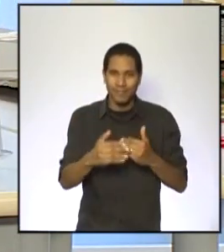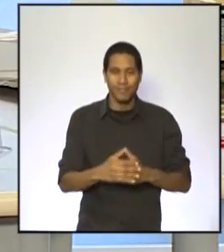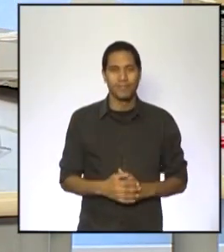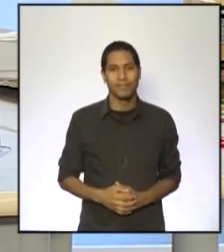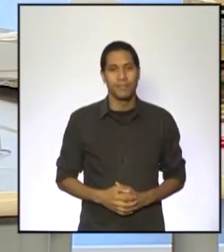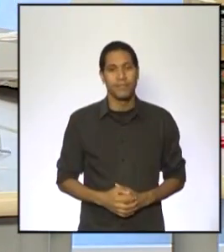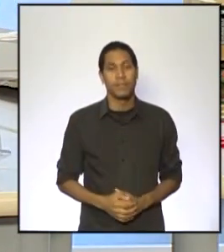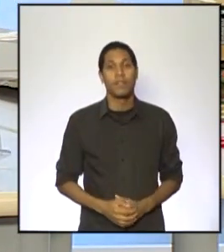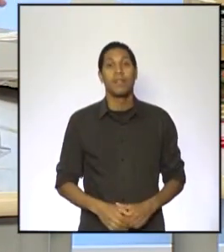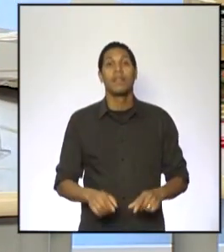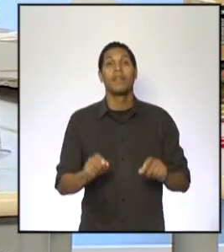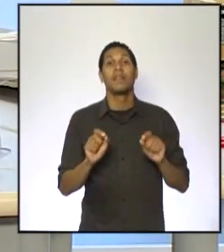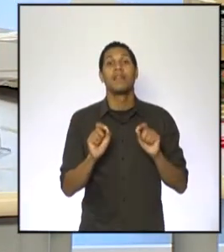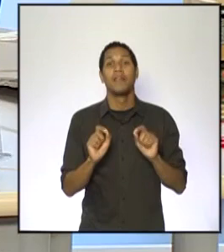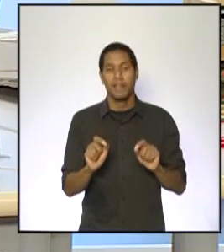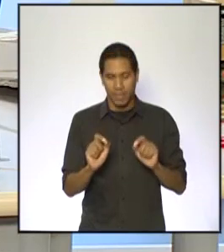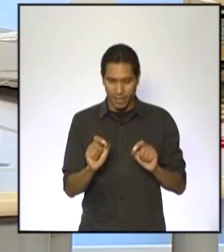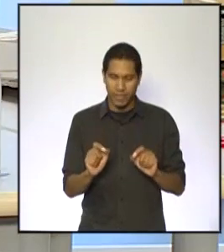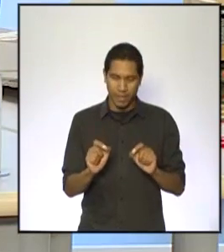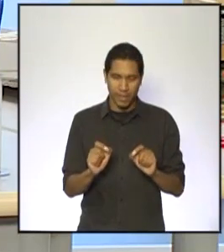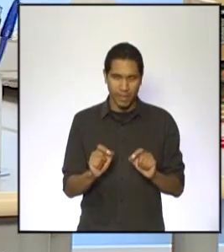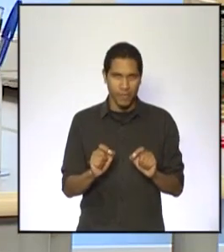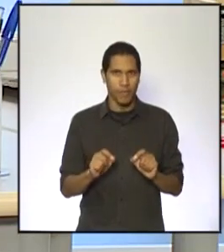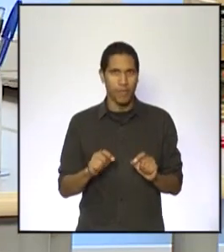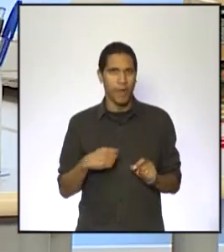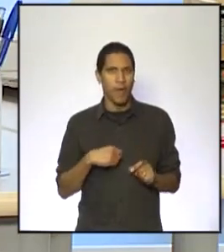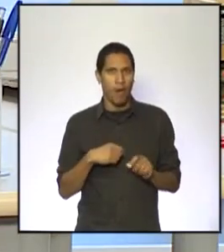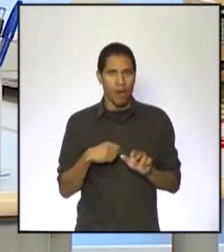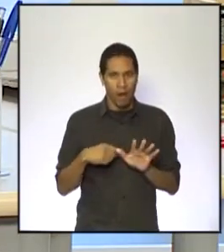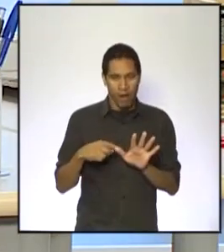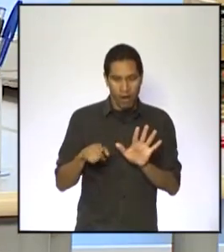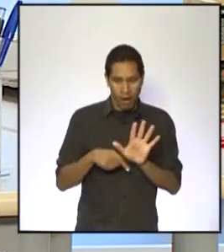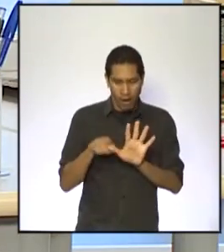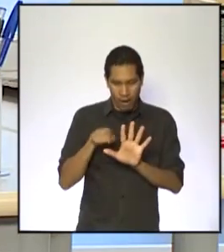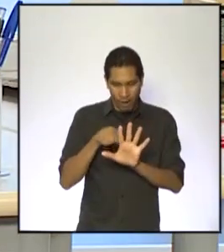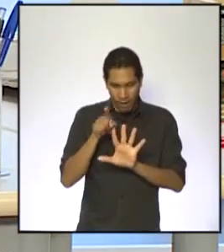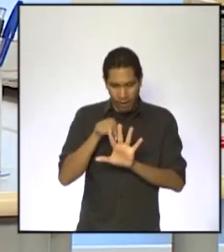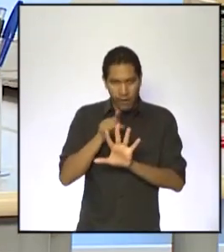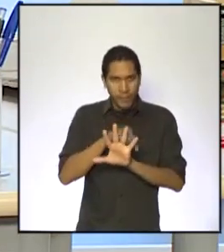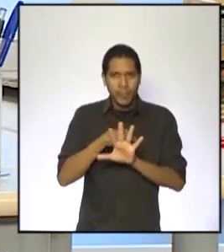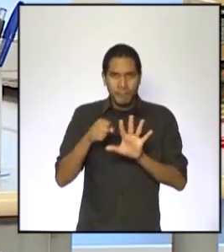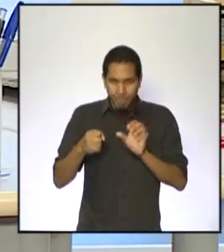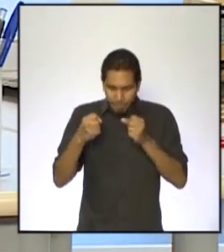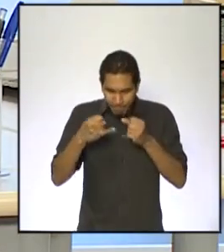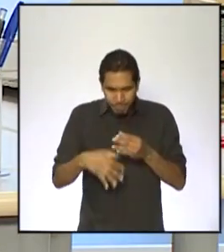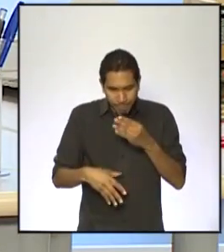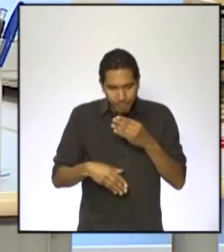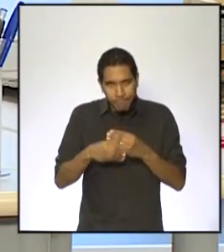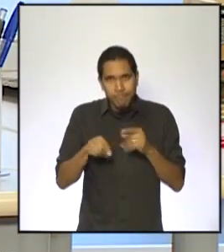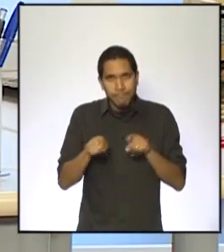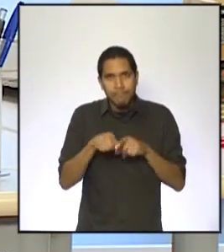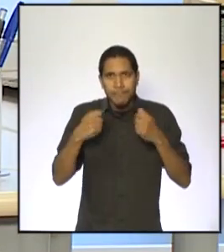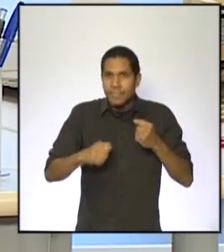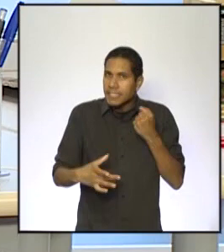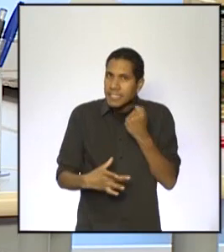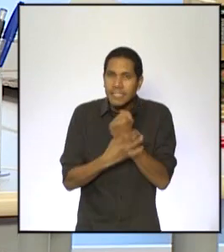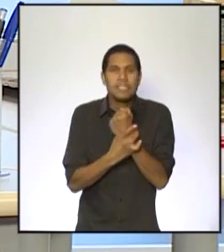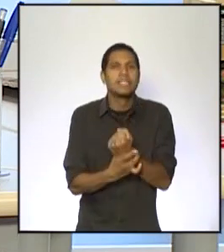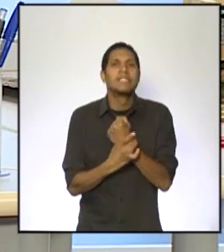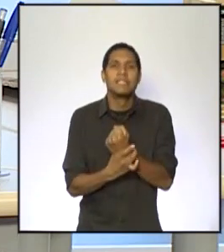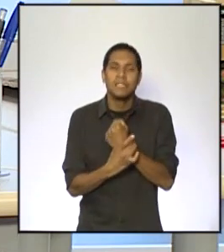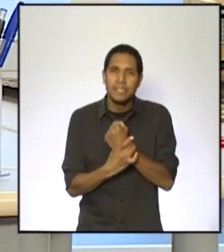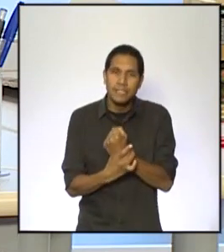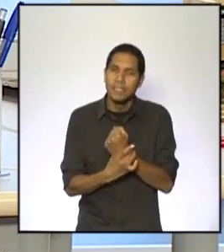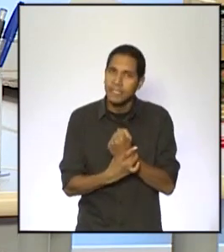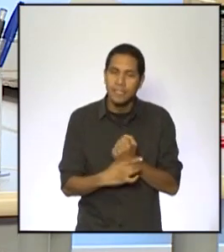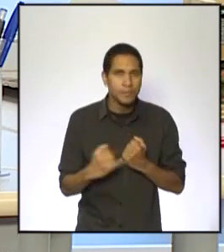quero falar um pouquinho, enquanto eu vou fazendo aqui, a questão da segurança. No espaço maker, a segurança é